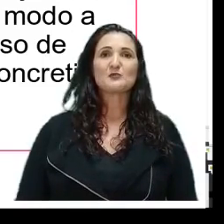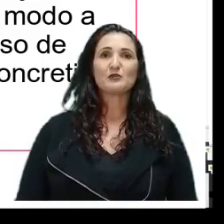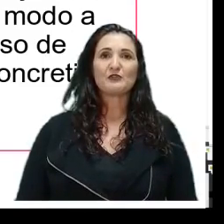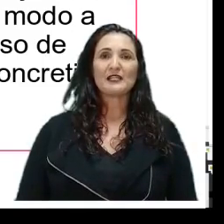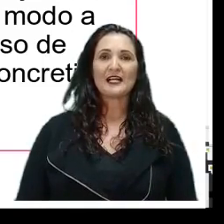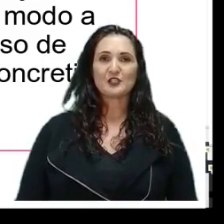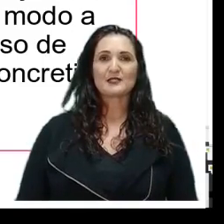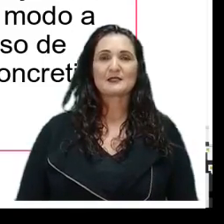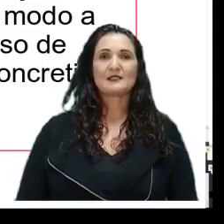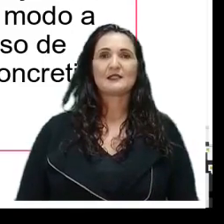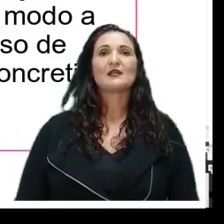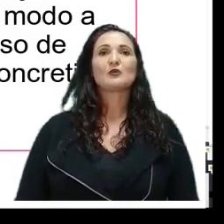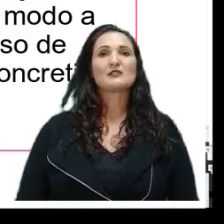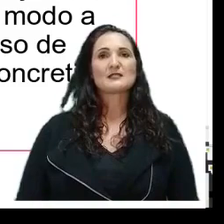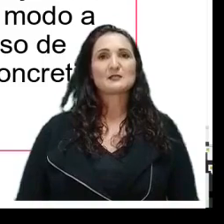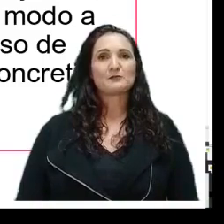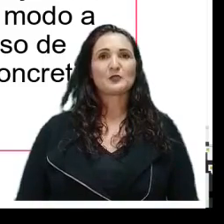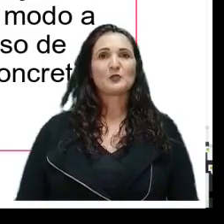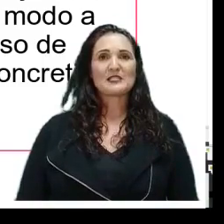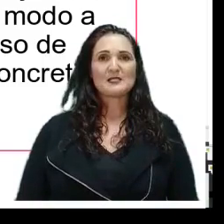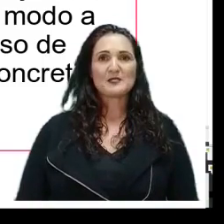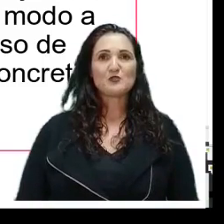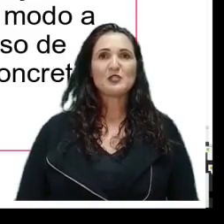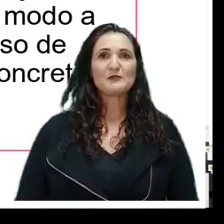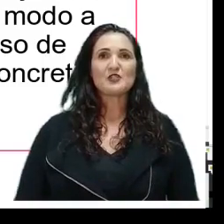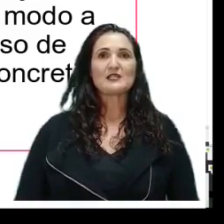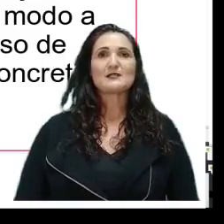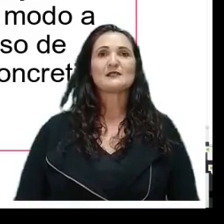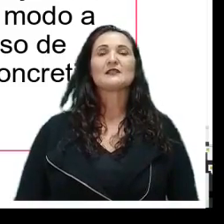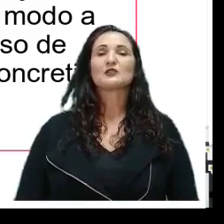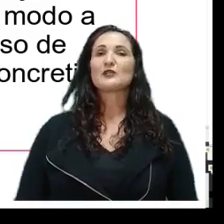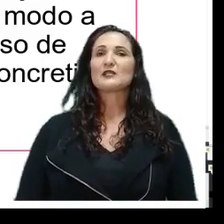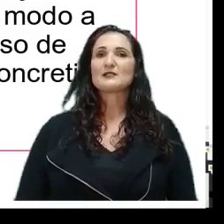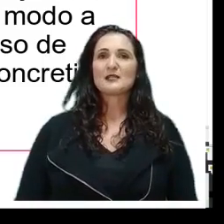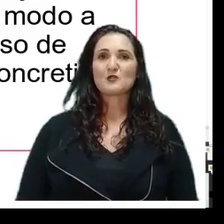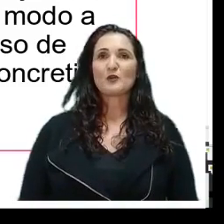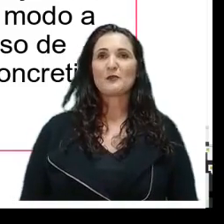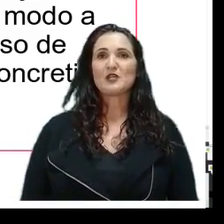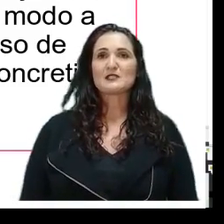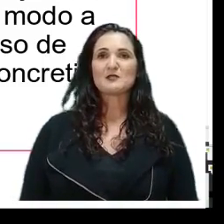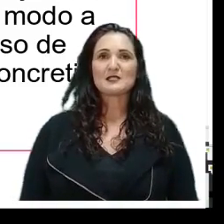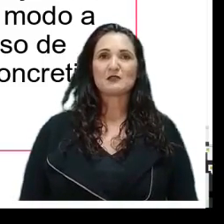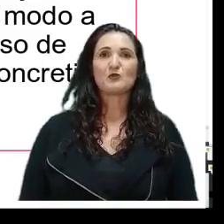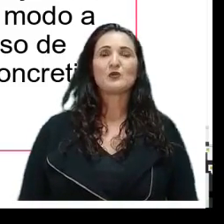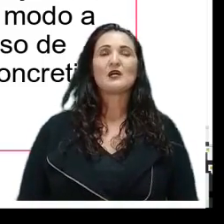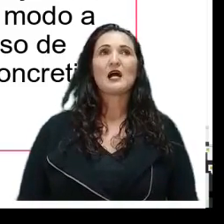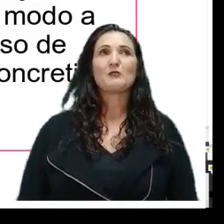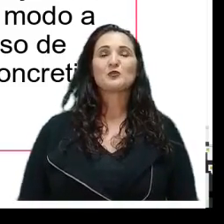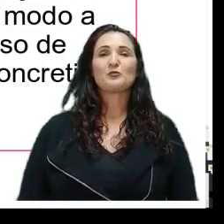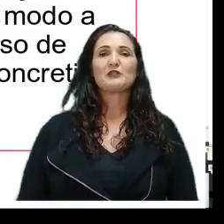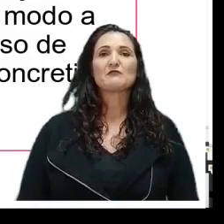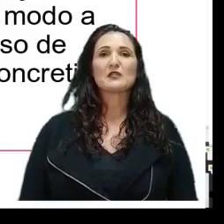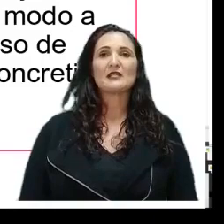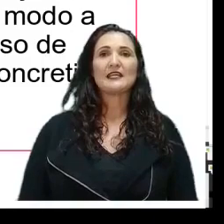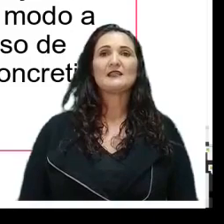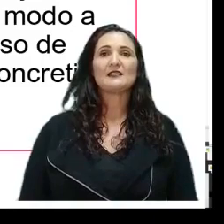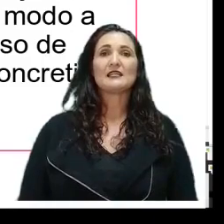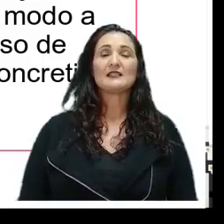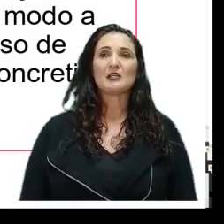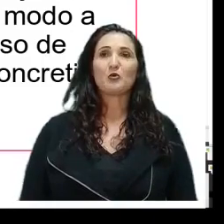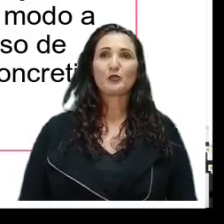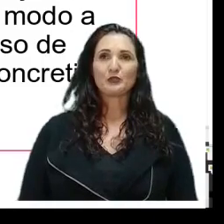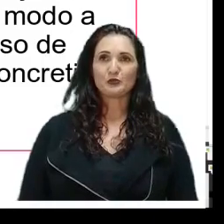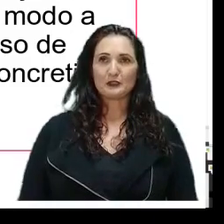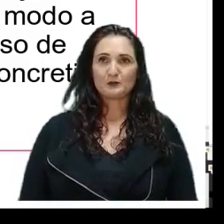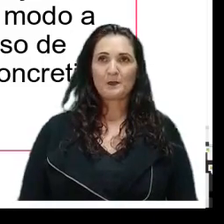medidas profiláticas, contracepção de emergência, doença sexualmente transmissível, aborto previsto em lei em